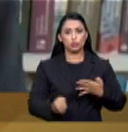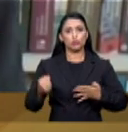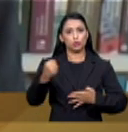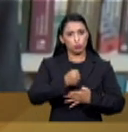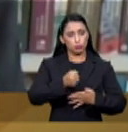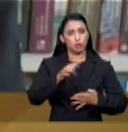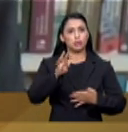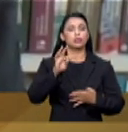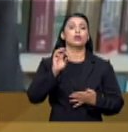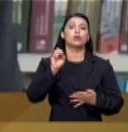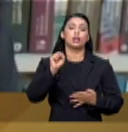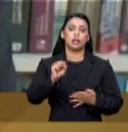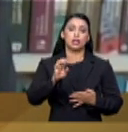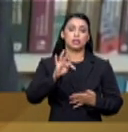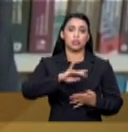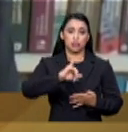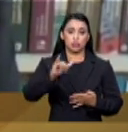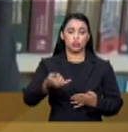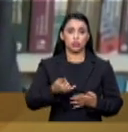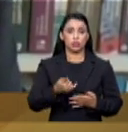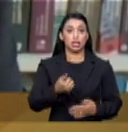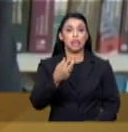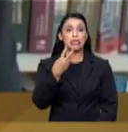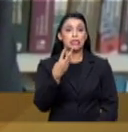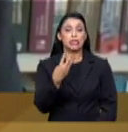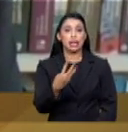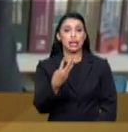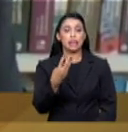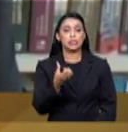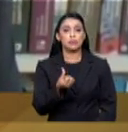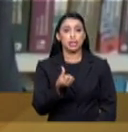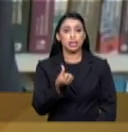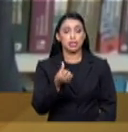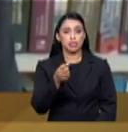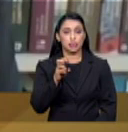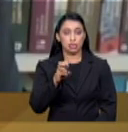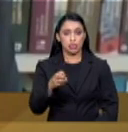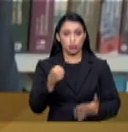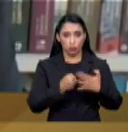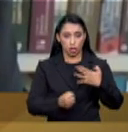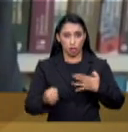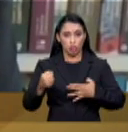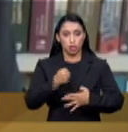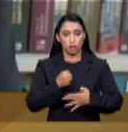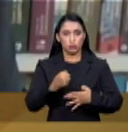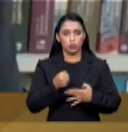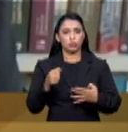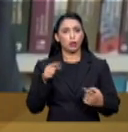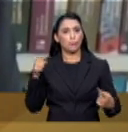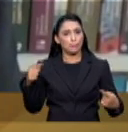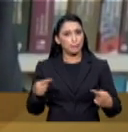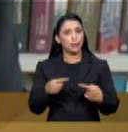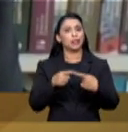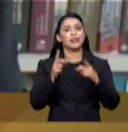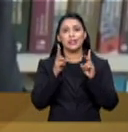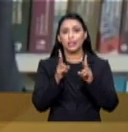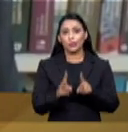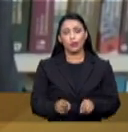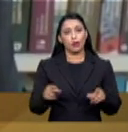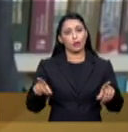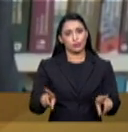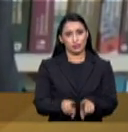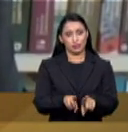Tribunal de Justiça, súmula 365 do Superior Tribunal de Justiça, apontando no mesmo sentido deste que é